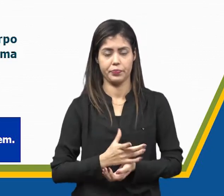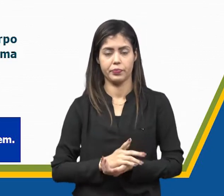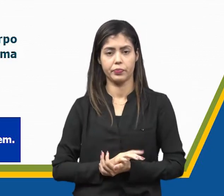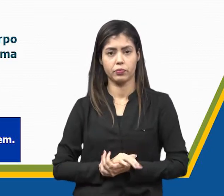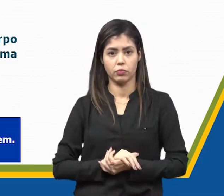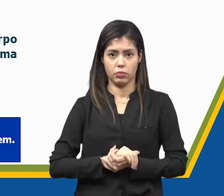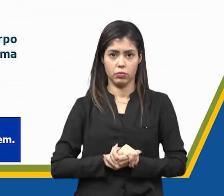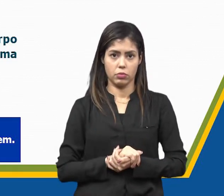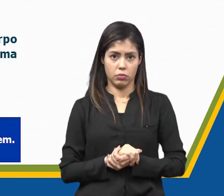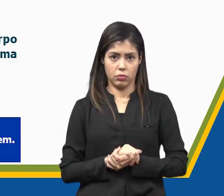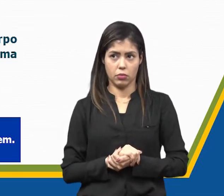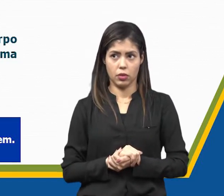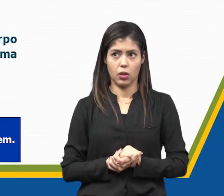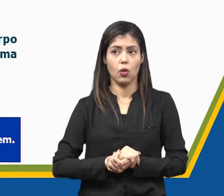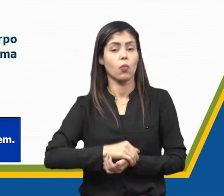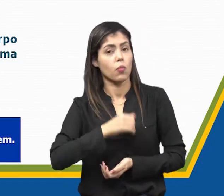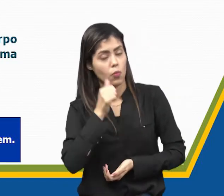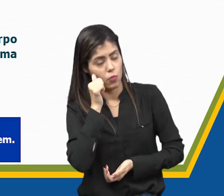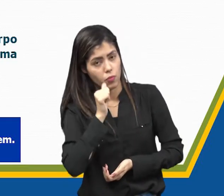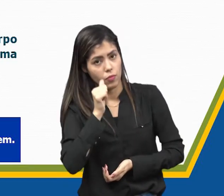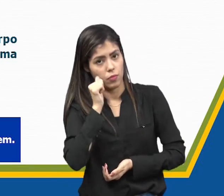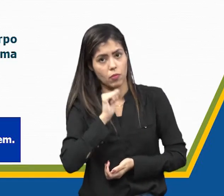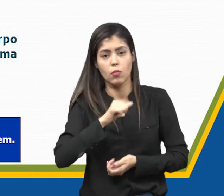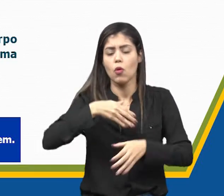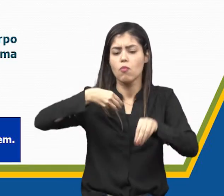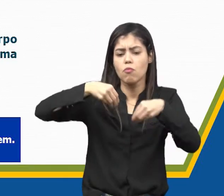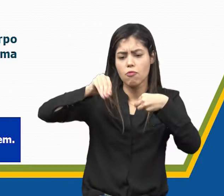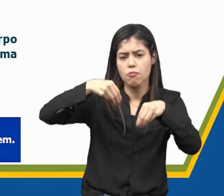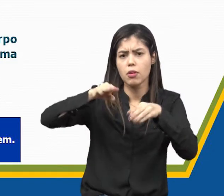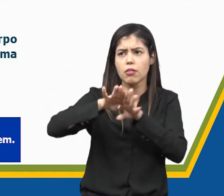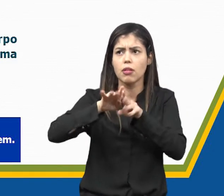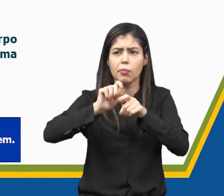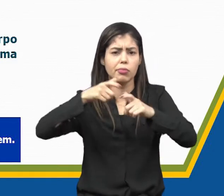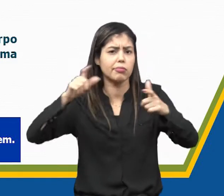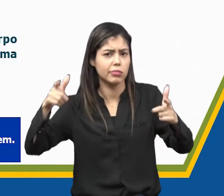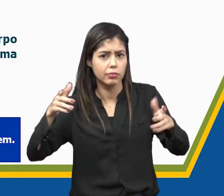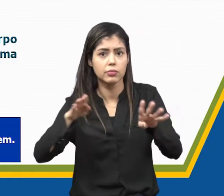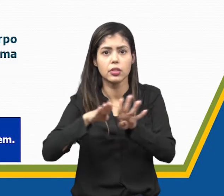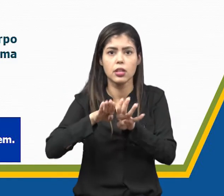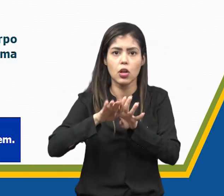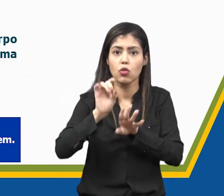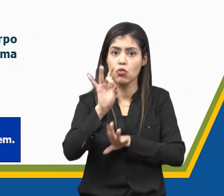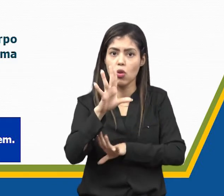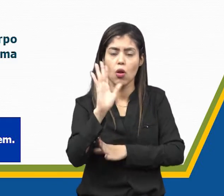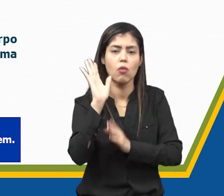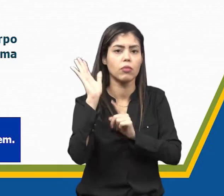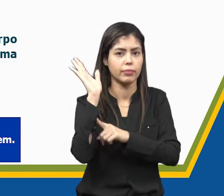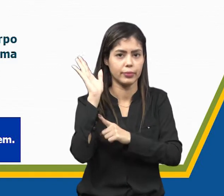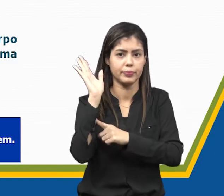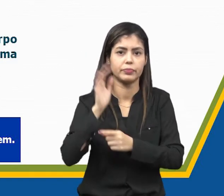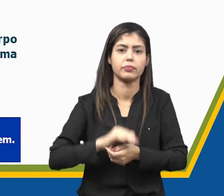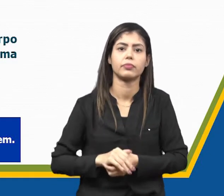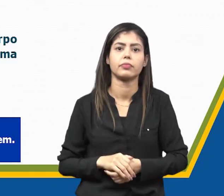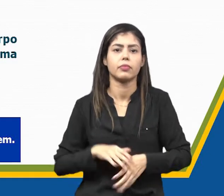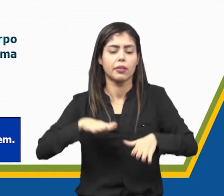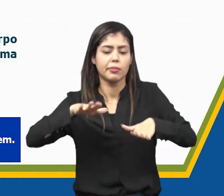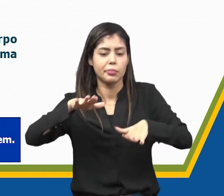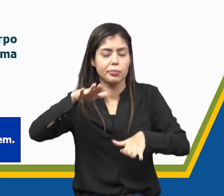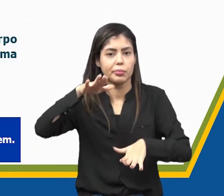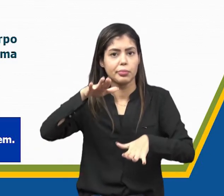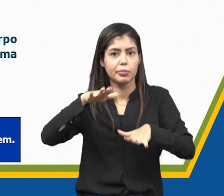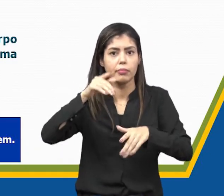movimento de uma moça fazendo um movimento com total amplitude, apoiando-se basicamente em uma mão só, né? Equilibrando numa mão